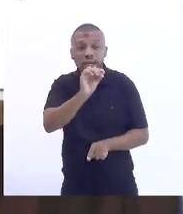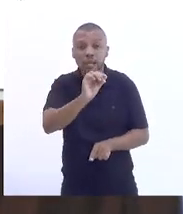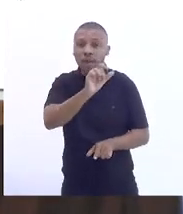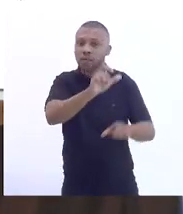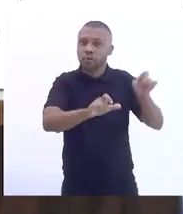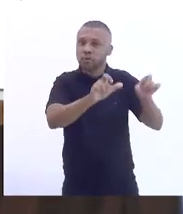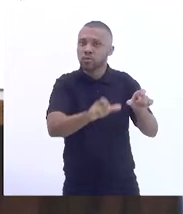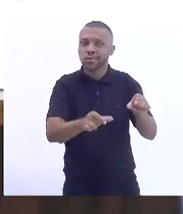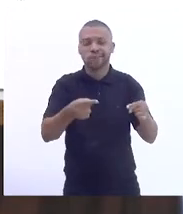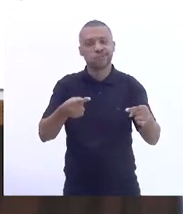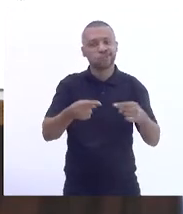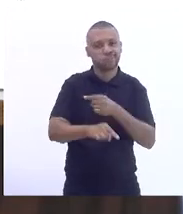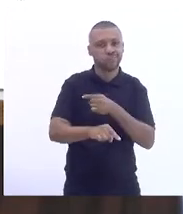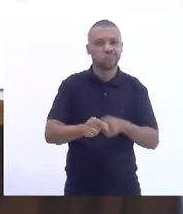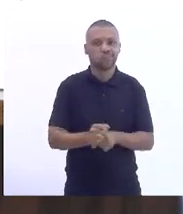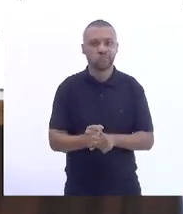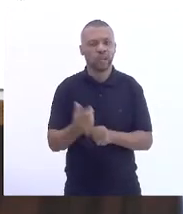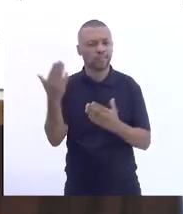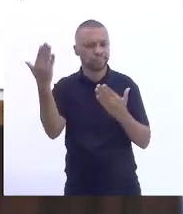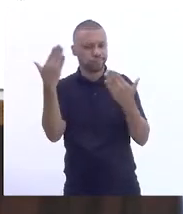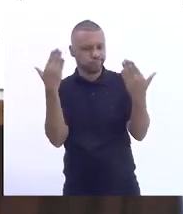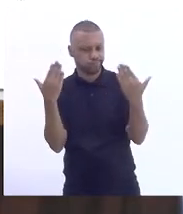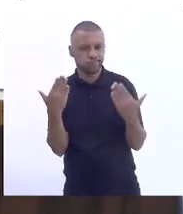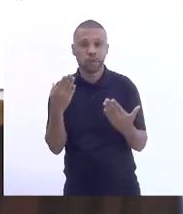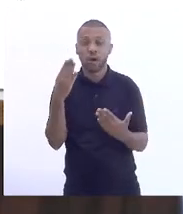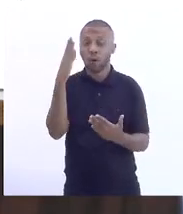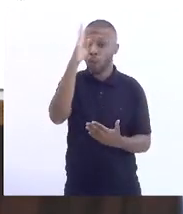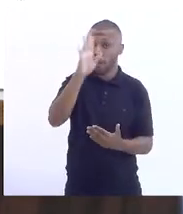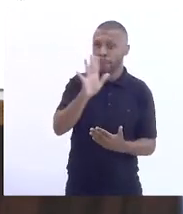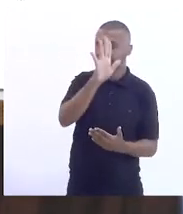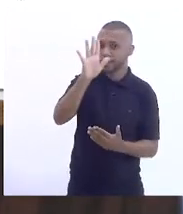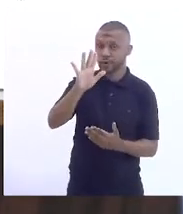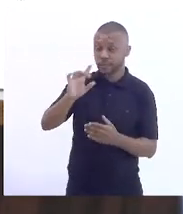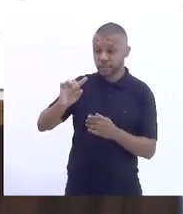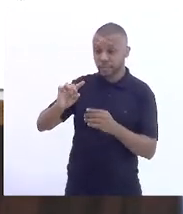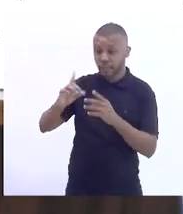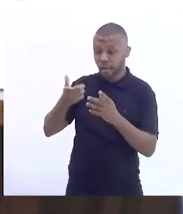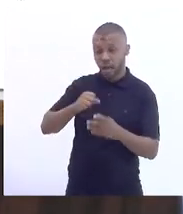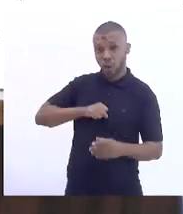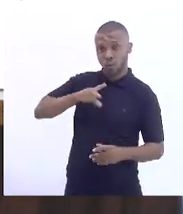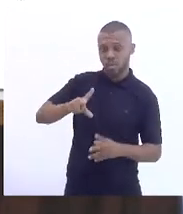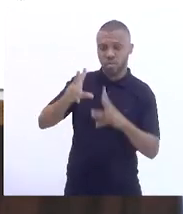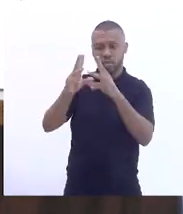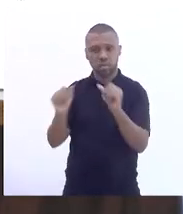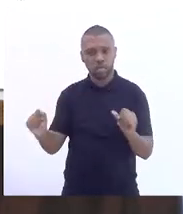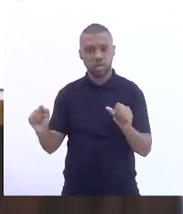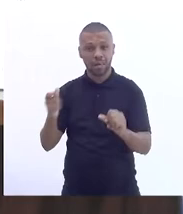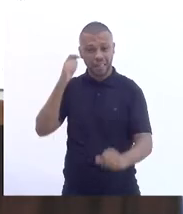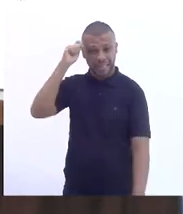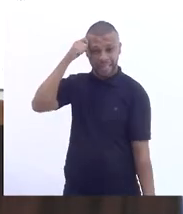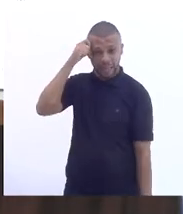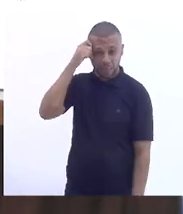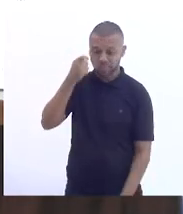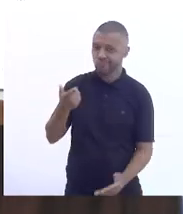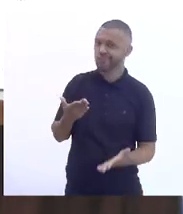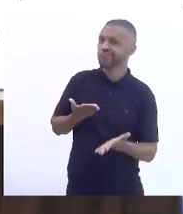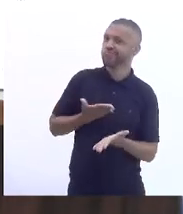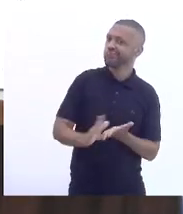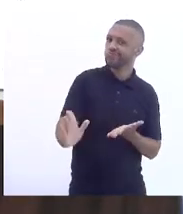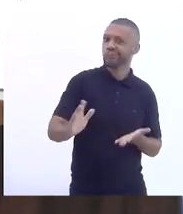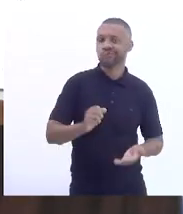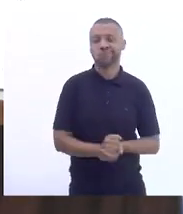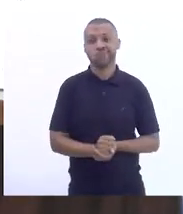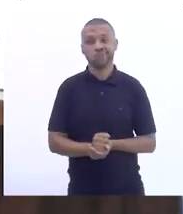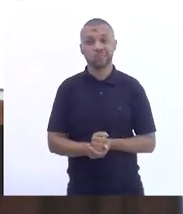daqui eram Brasil pode colonização que não deveria ter negros não é só no Parlamento Mônica não